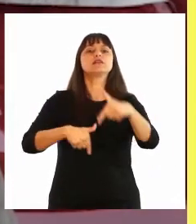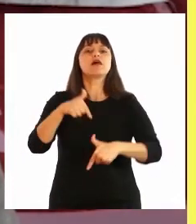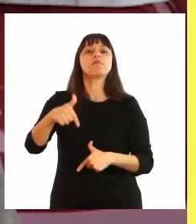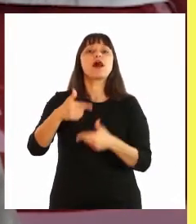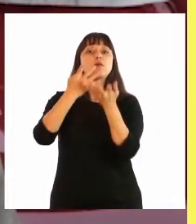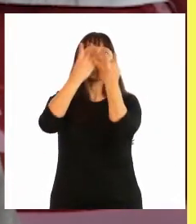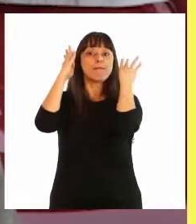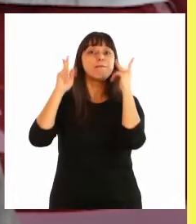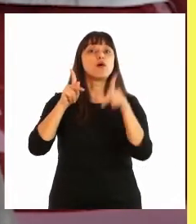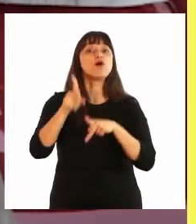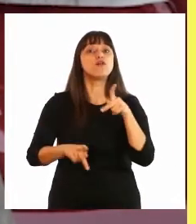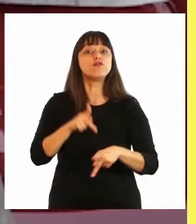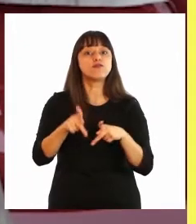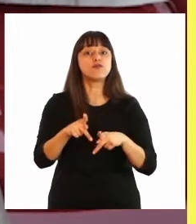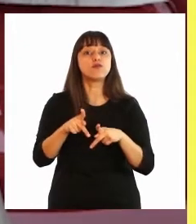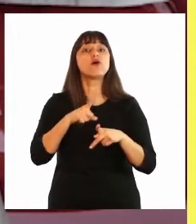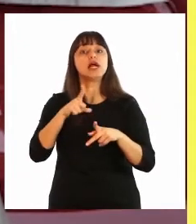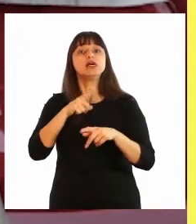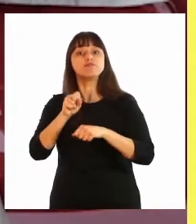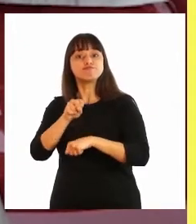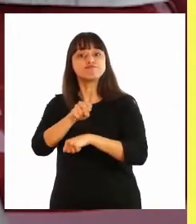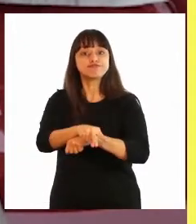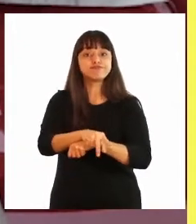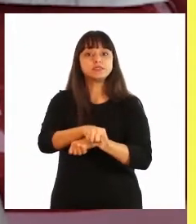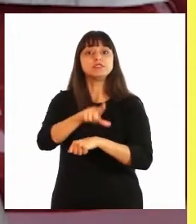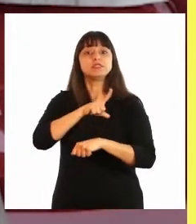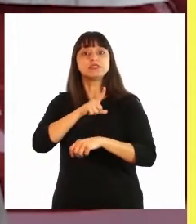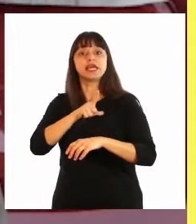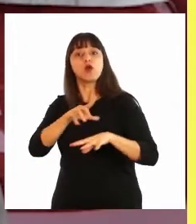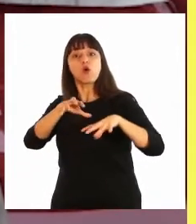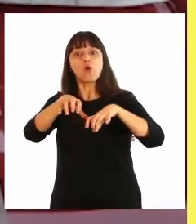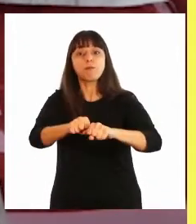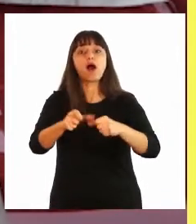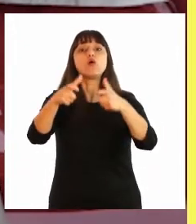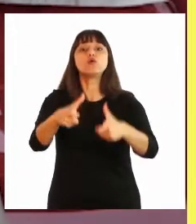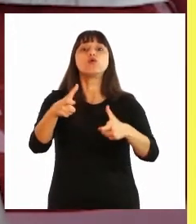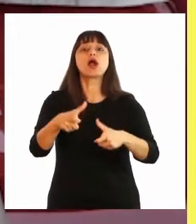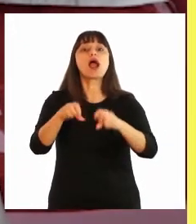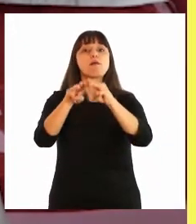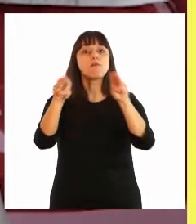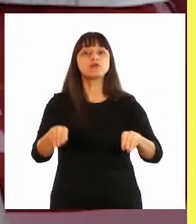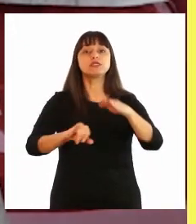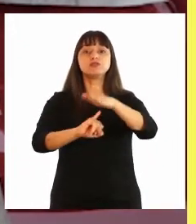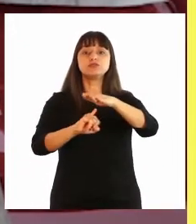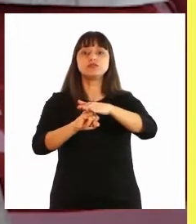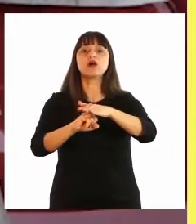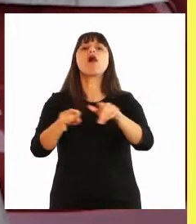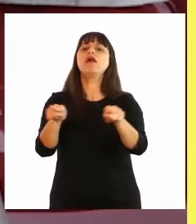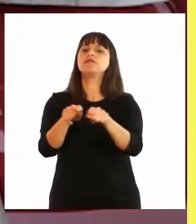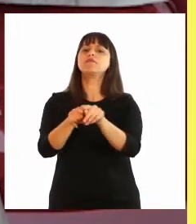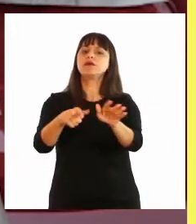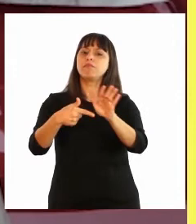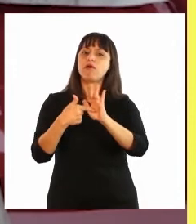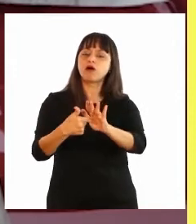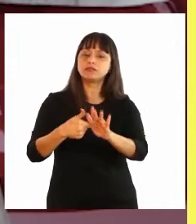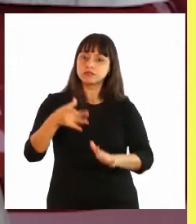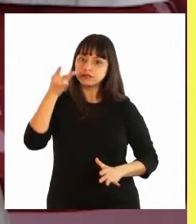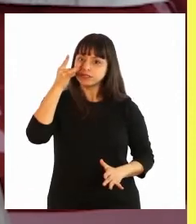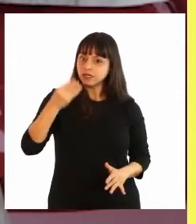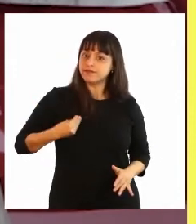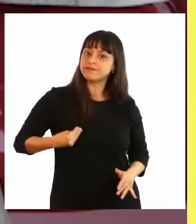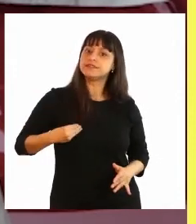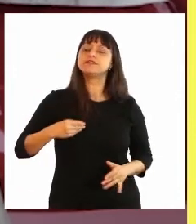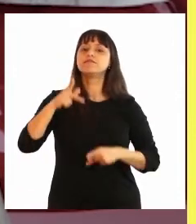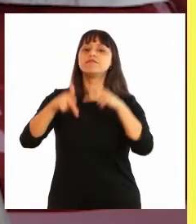lugar como possibilidades de existência indígena. E é aí que entram as várias fricções também,